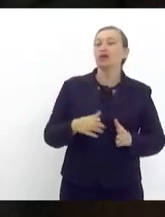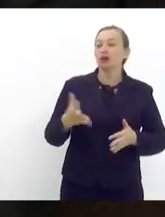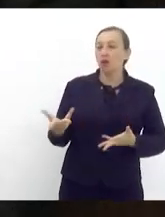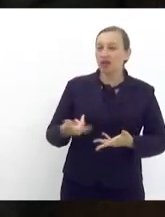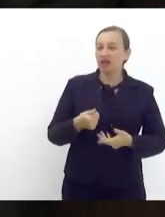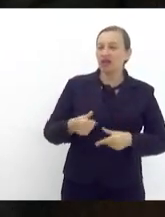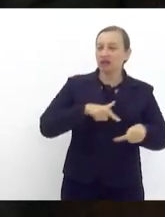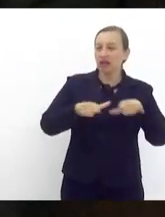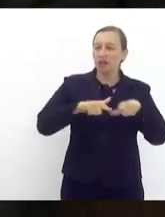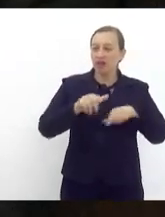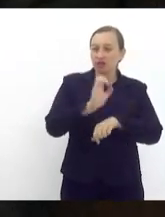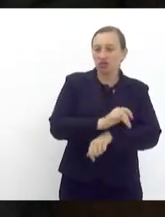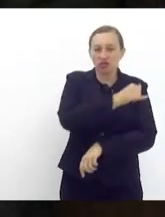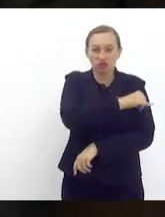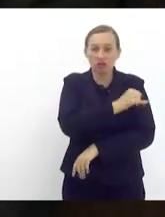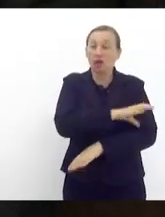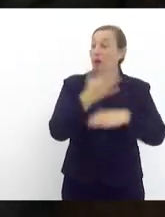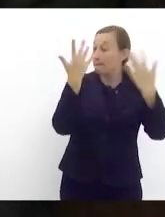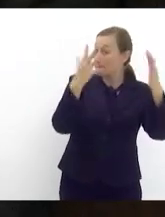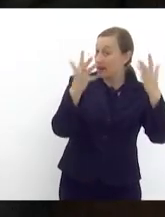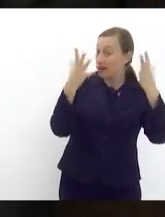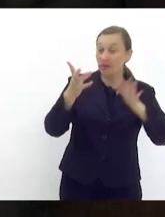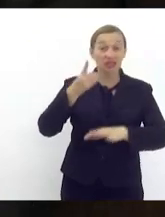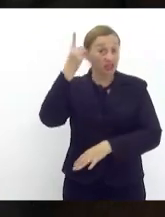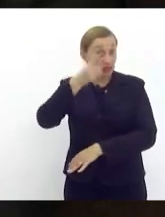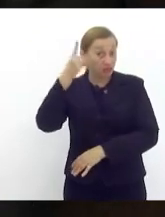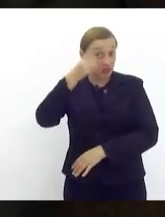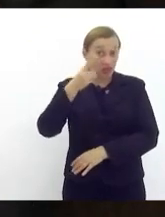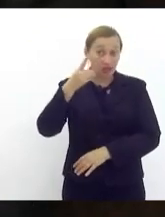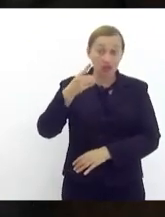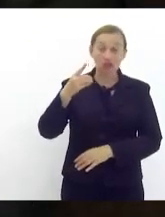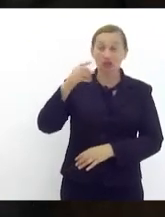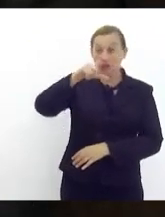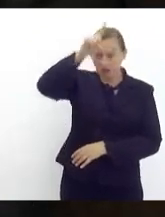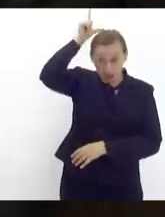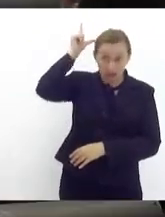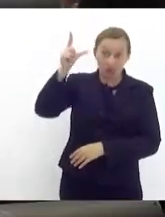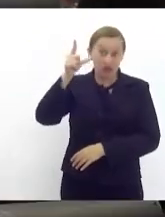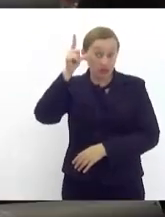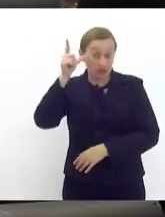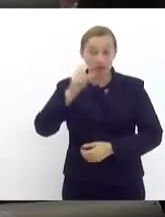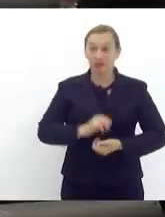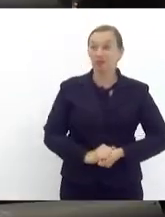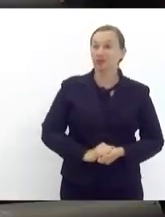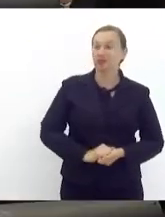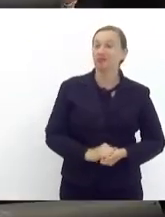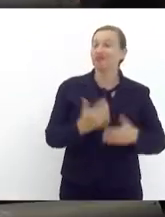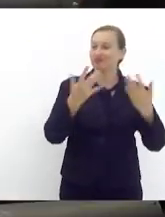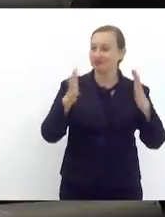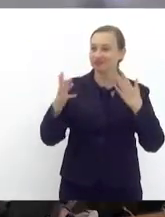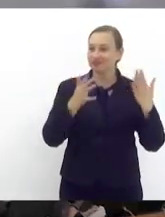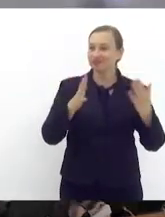Janeiro. Mais uma vez, parabéns, deputado Luiz Paulo, e parabéns, deputada Lucinha.